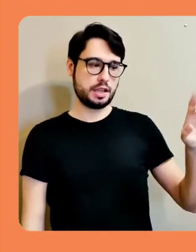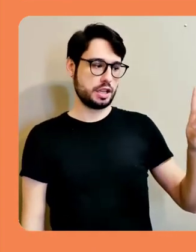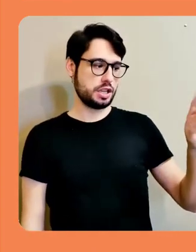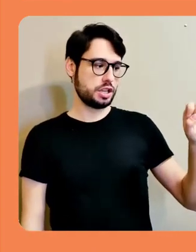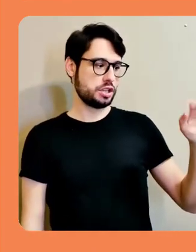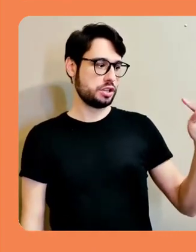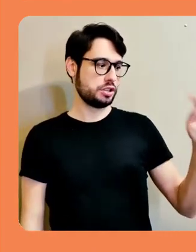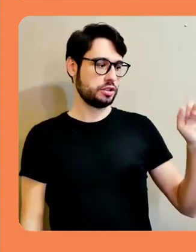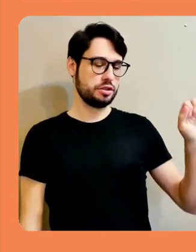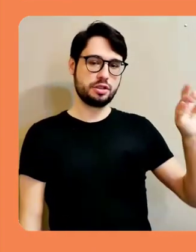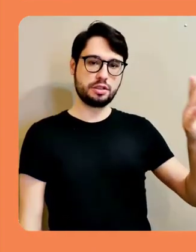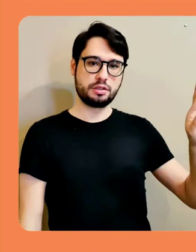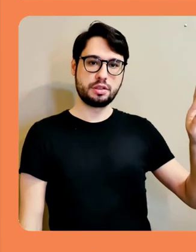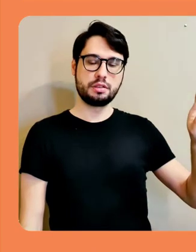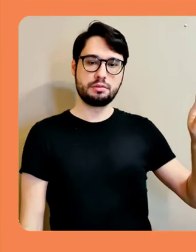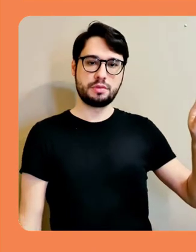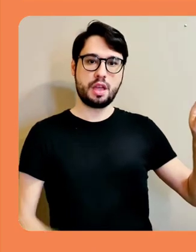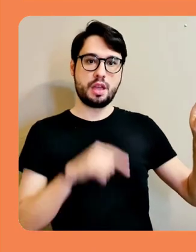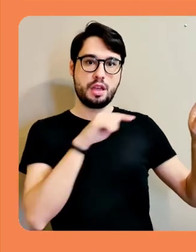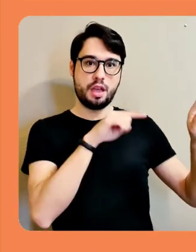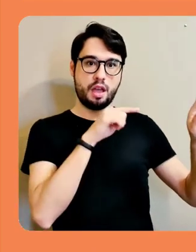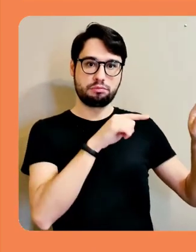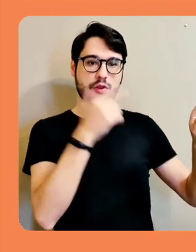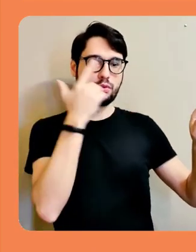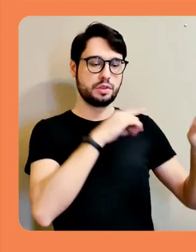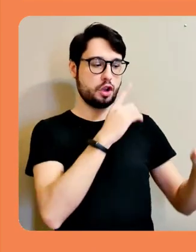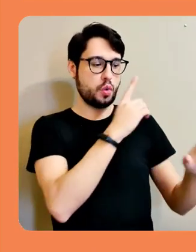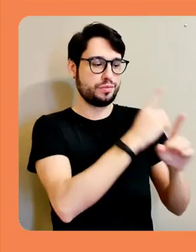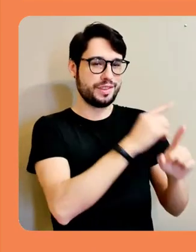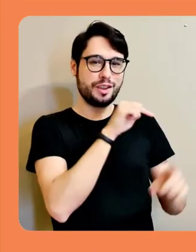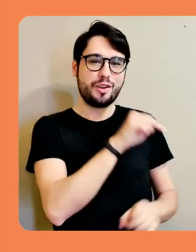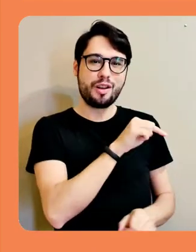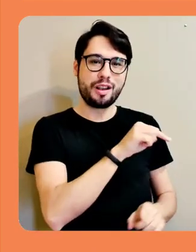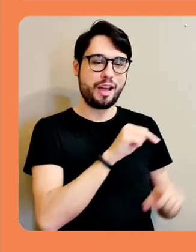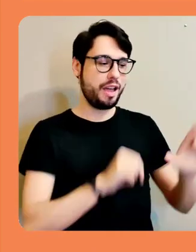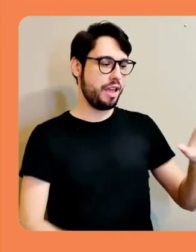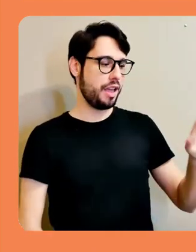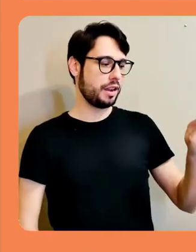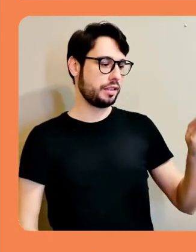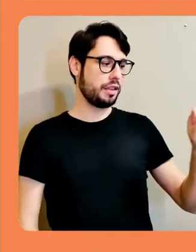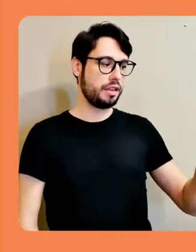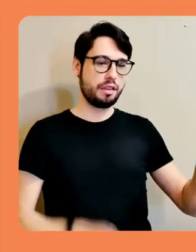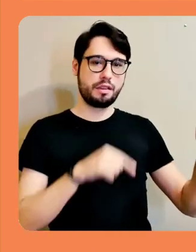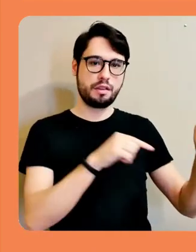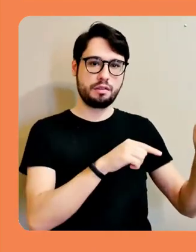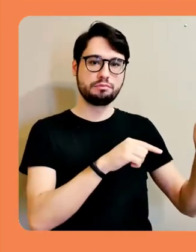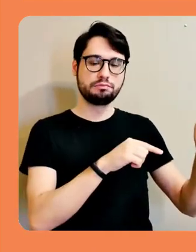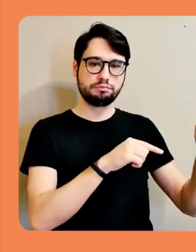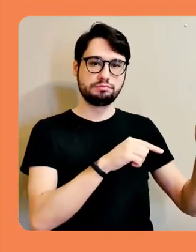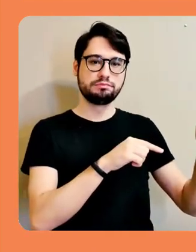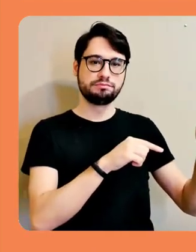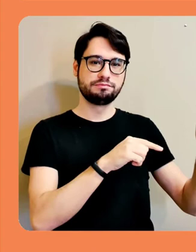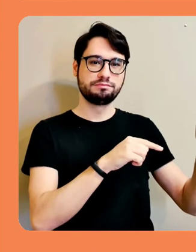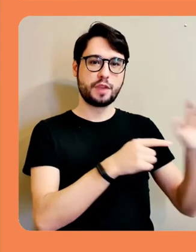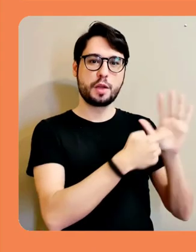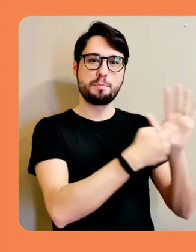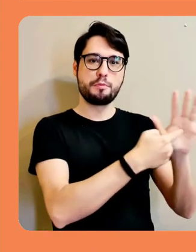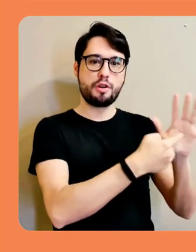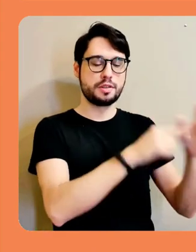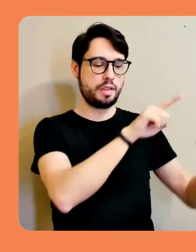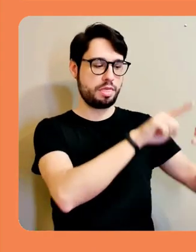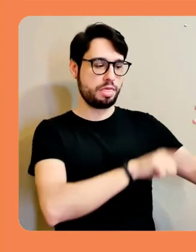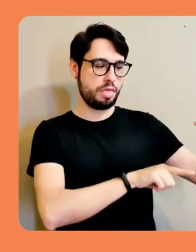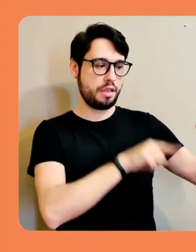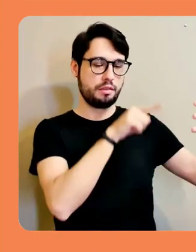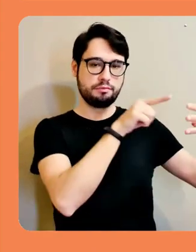projeto eu vou aqui em editar configurações e eu encontrei a opção dlt I